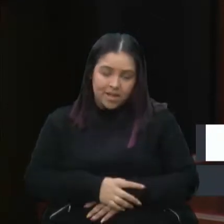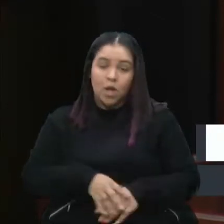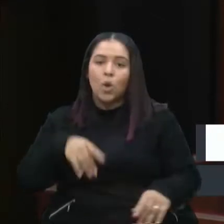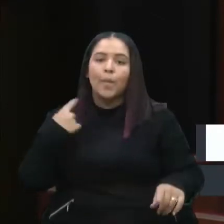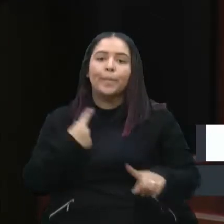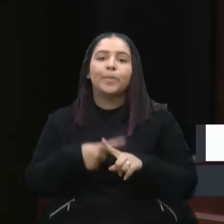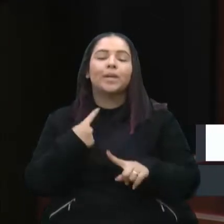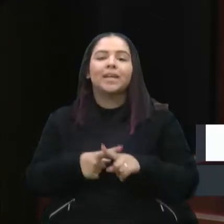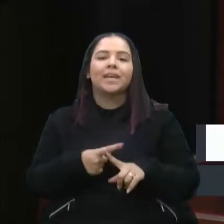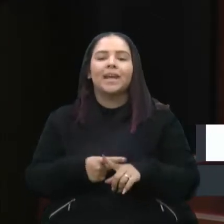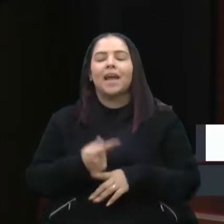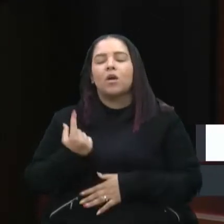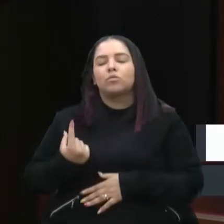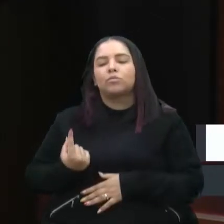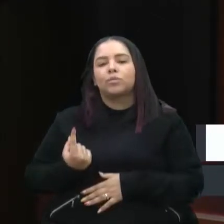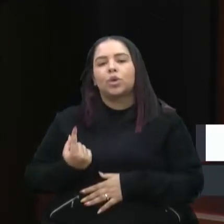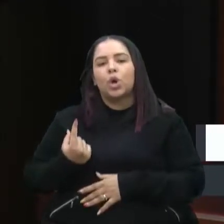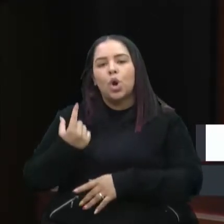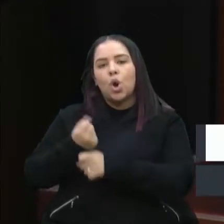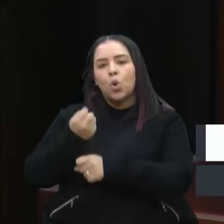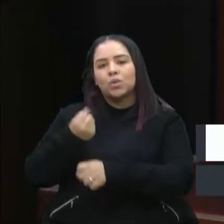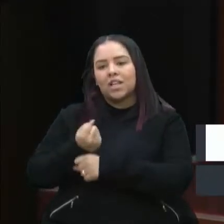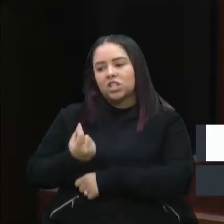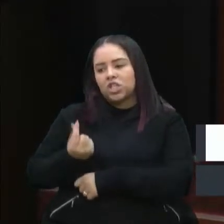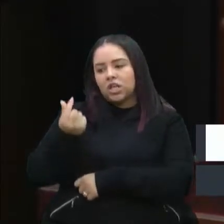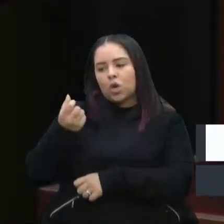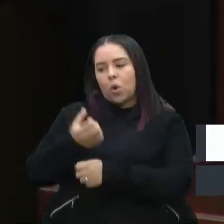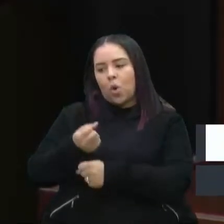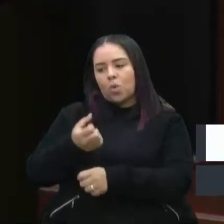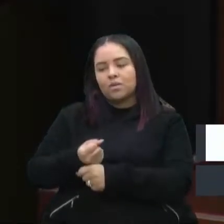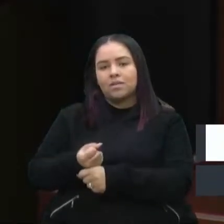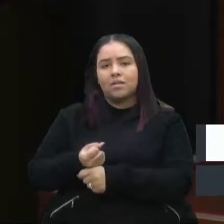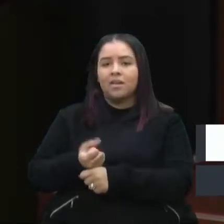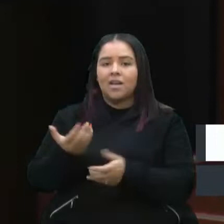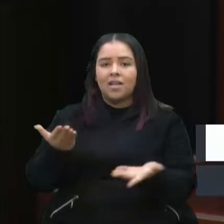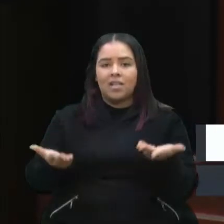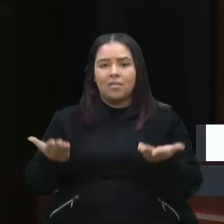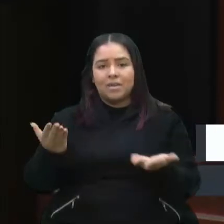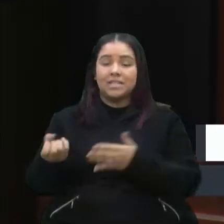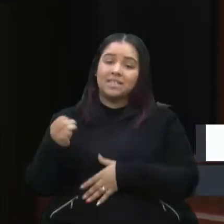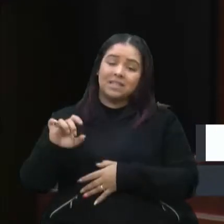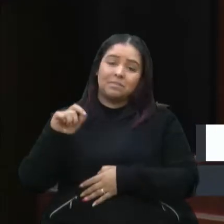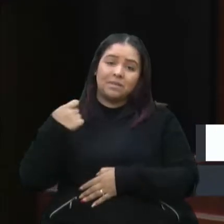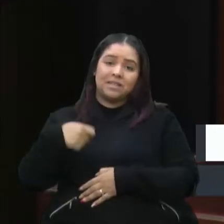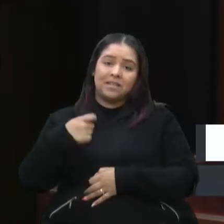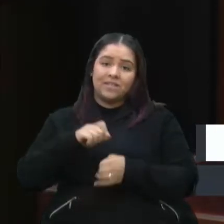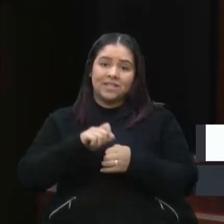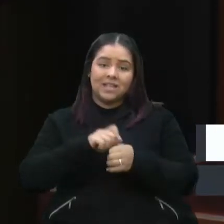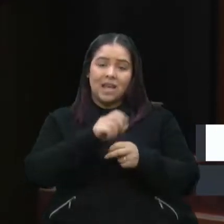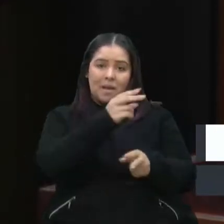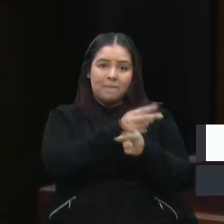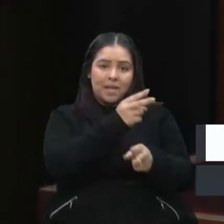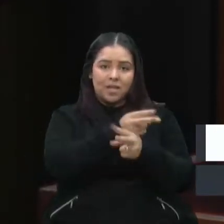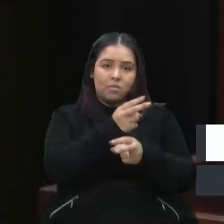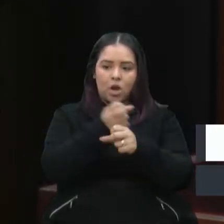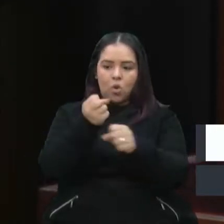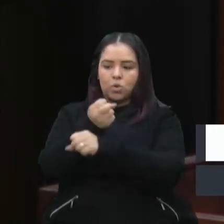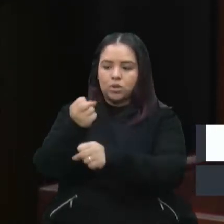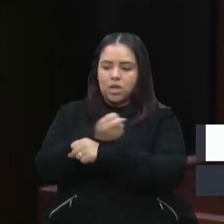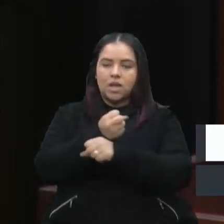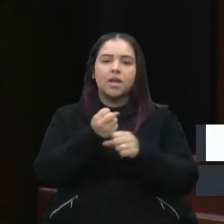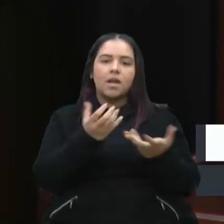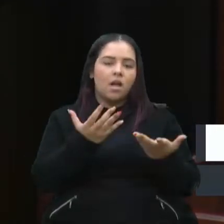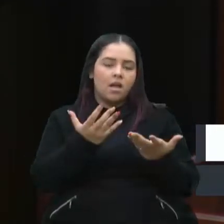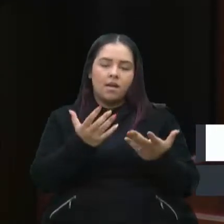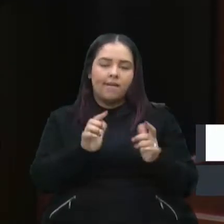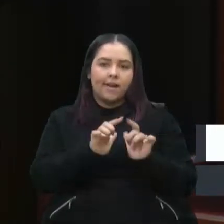quê? Porque as contas estariam equilibradas. E se Caxias precisasse fazer um débito para construir uma grande obra, que